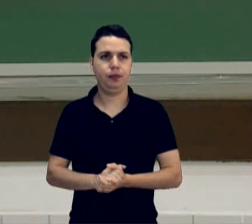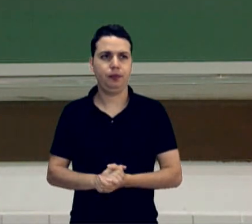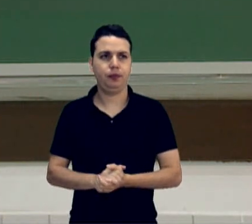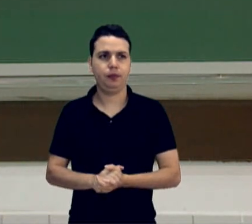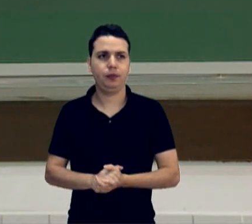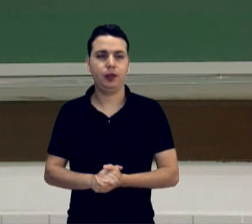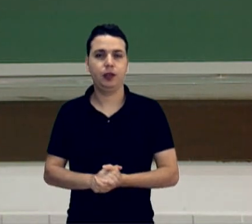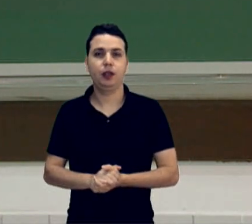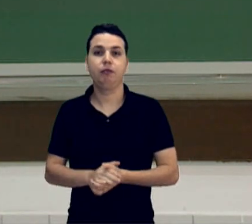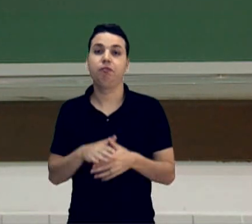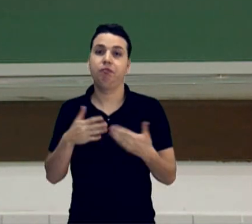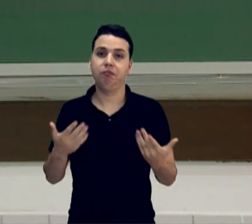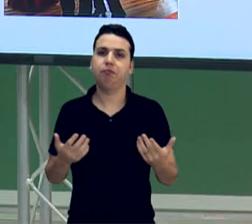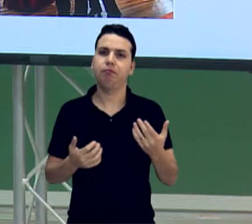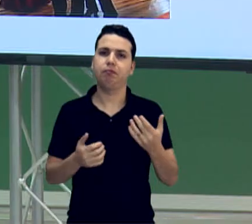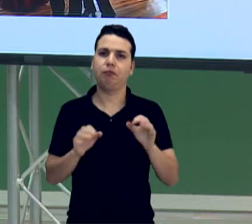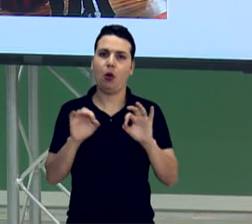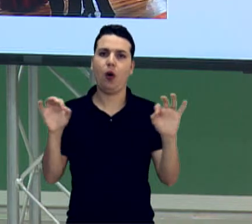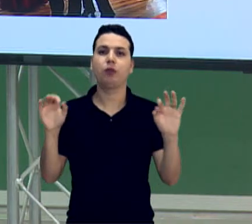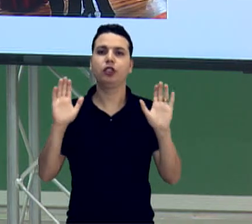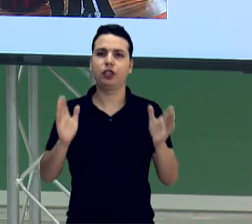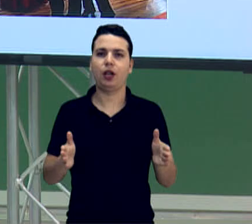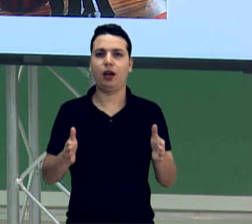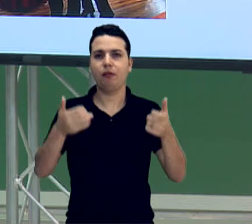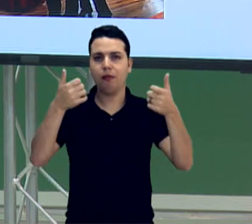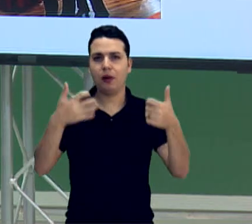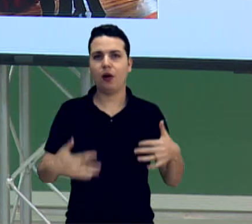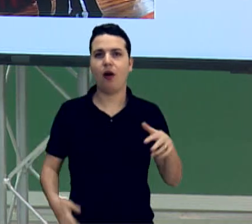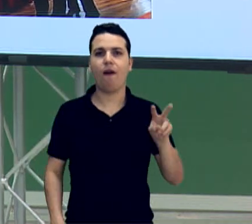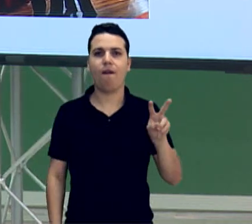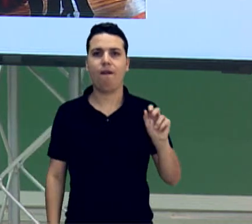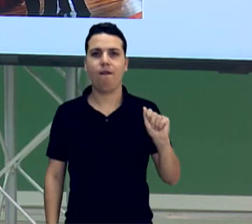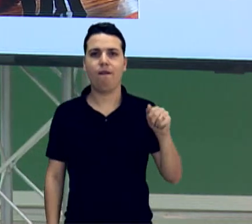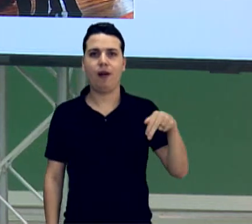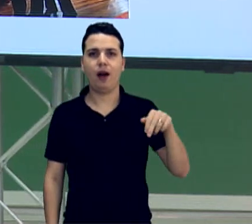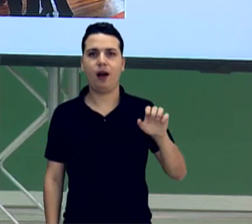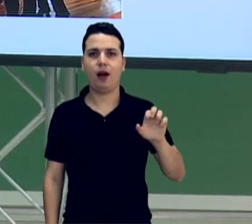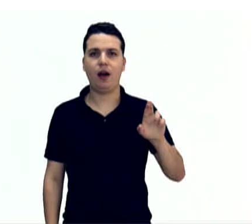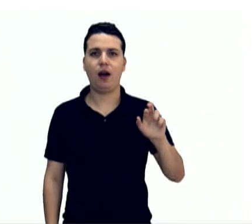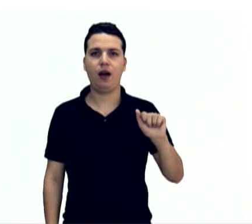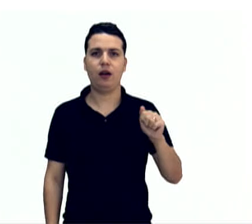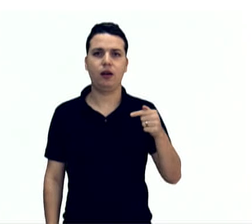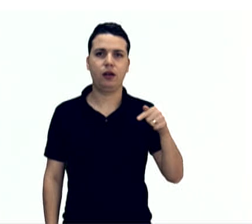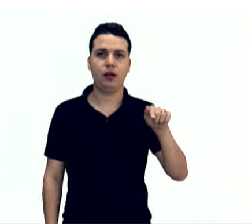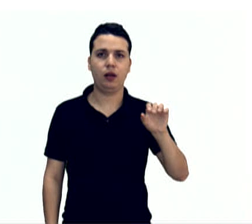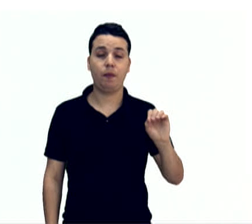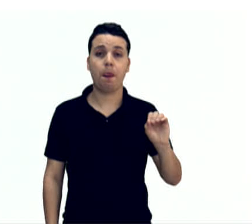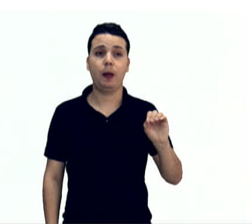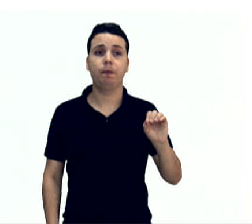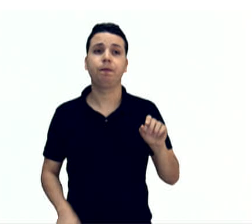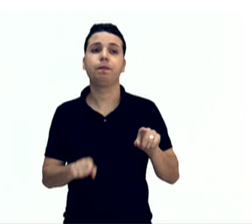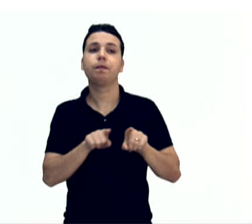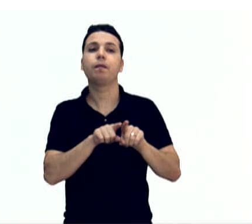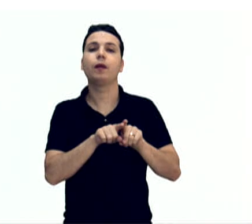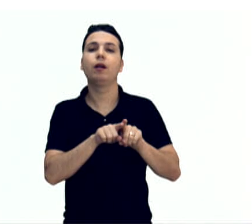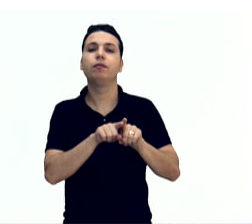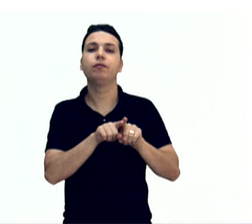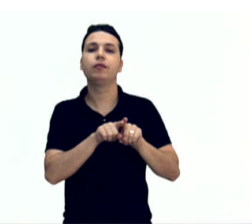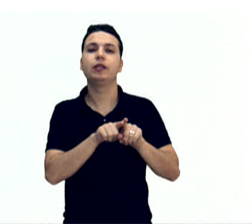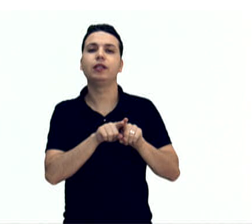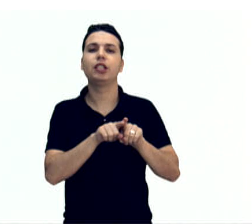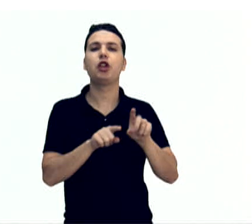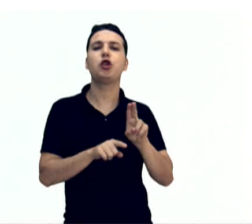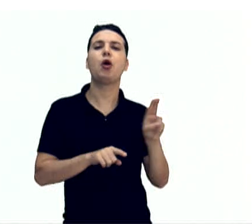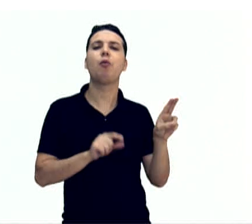Muito bem, já que falamos do vaneirão, vamos ver o que vem por aí. O vaneirão, também conhecido como